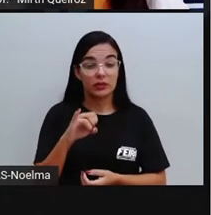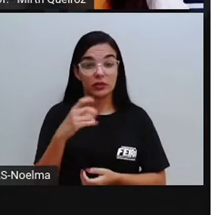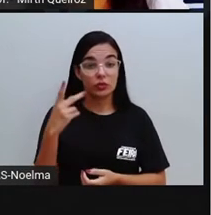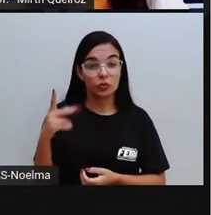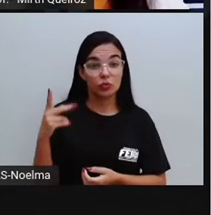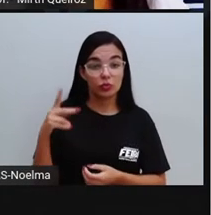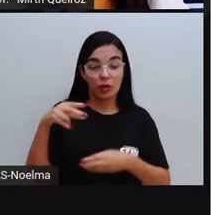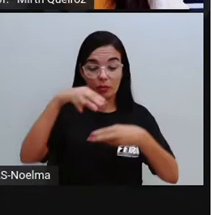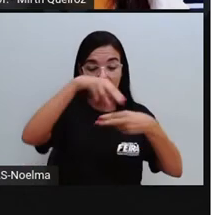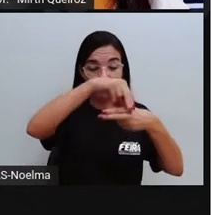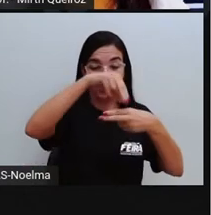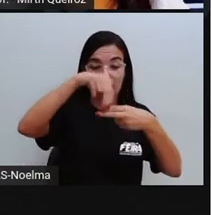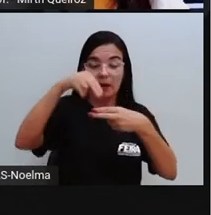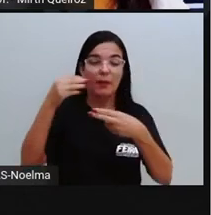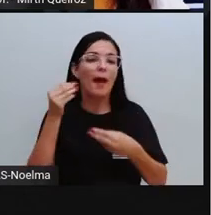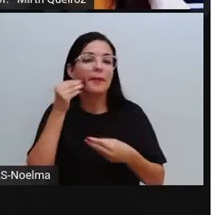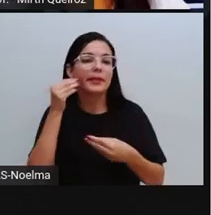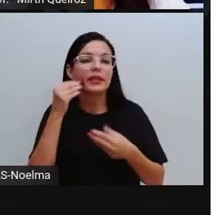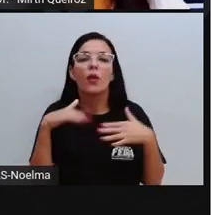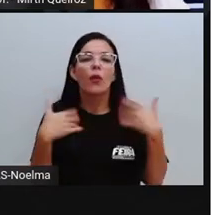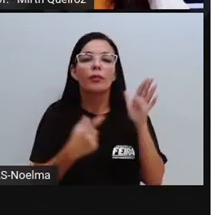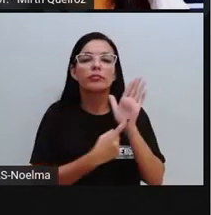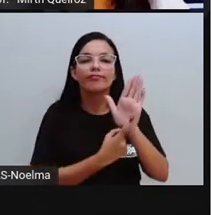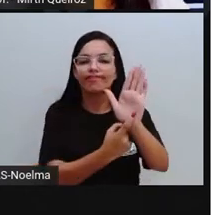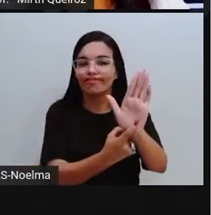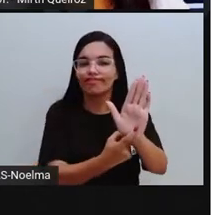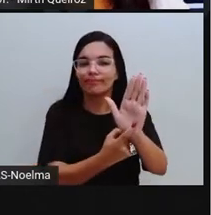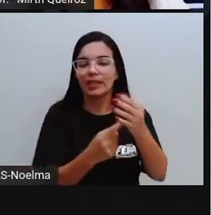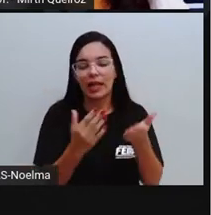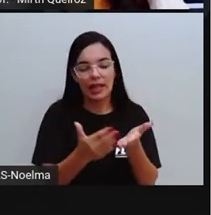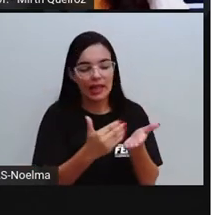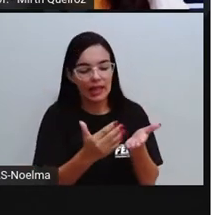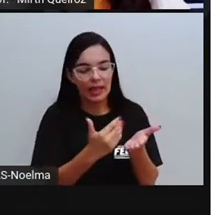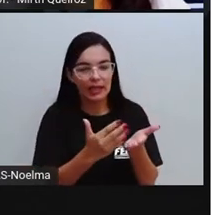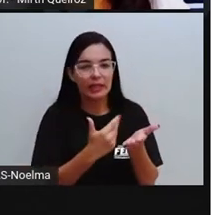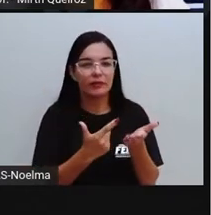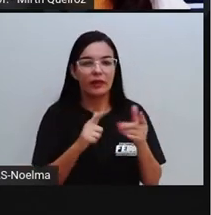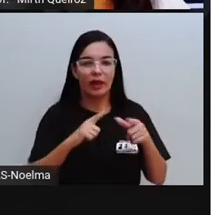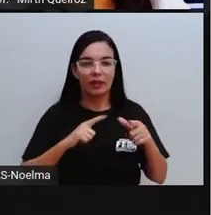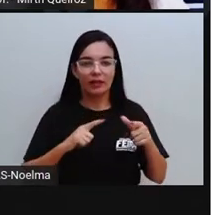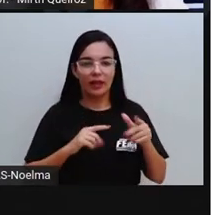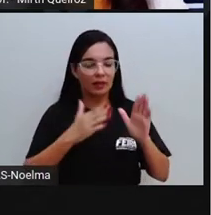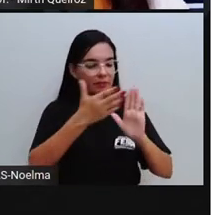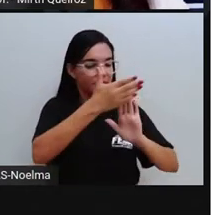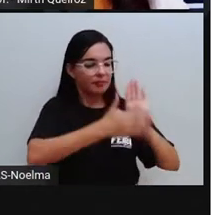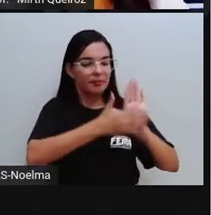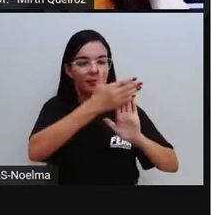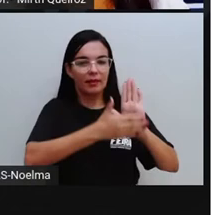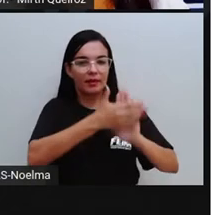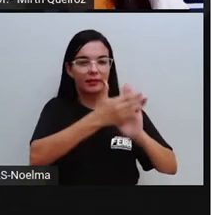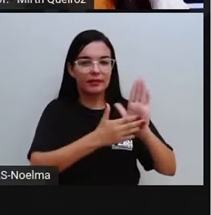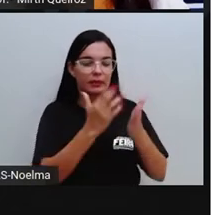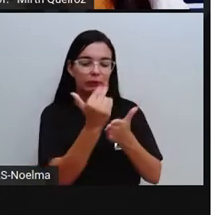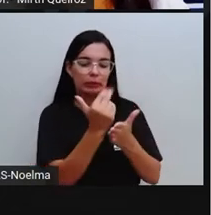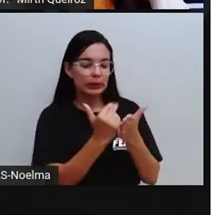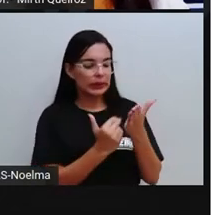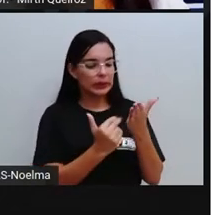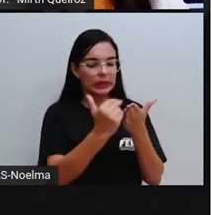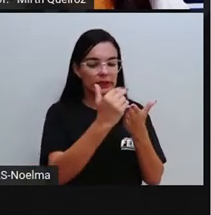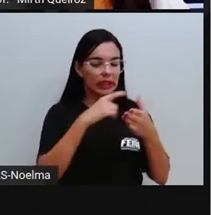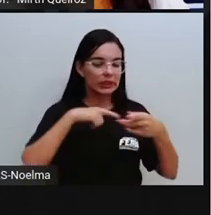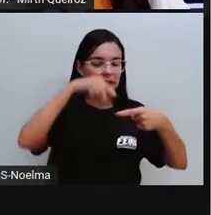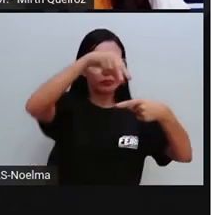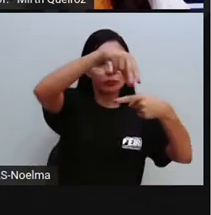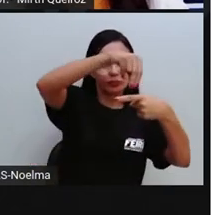de apresentação são os folhetos, pequenos livros com capas de xilogravura que ficam pendurados em barbantes